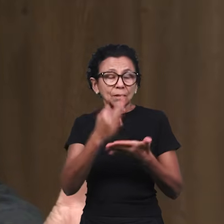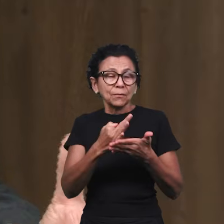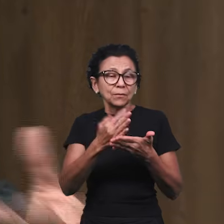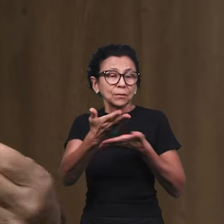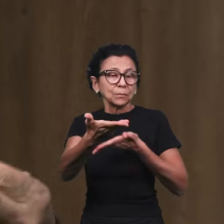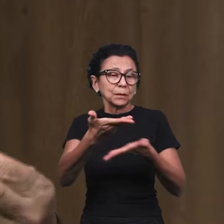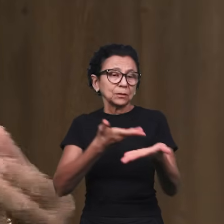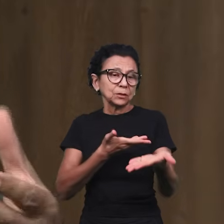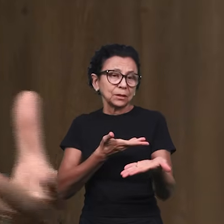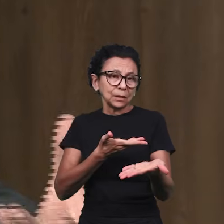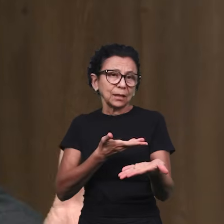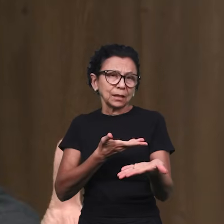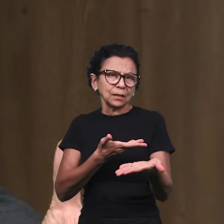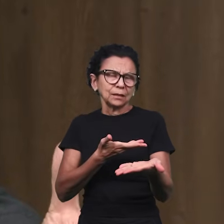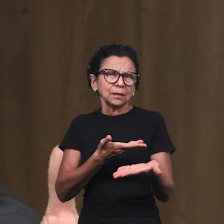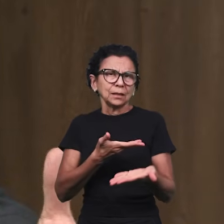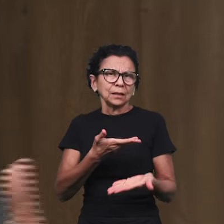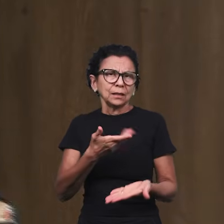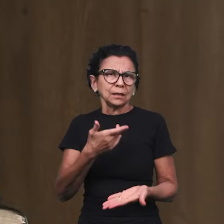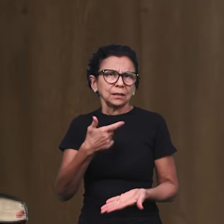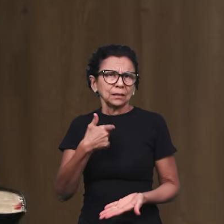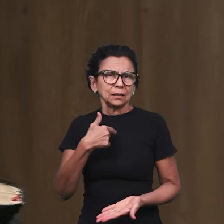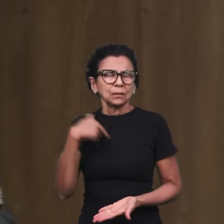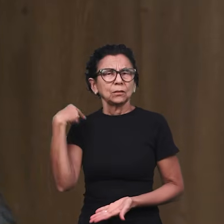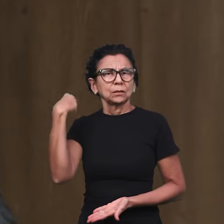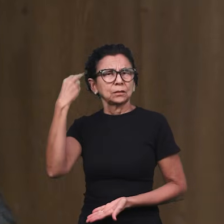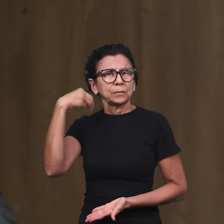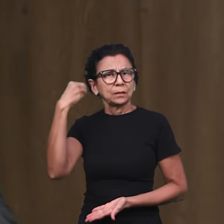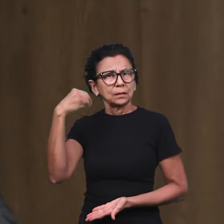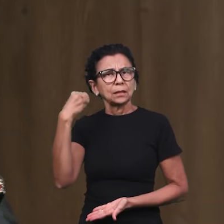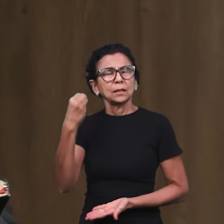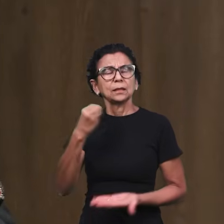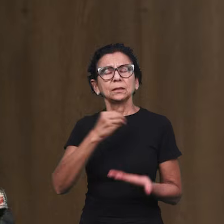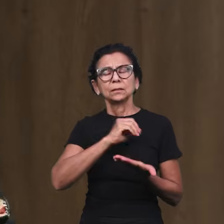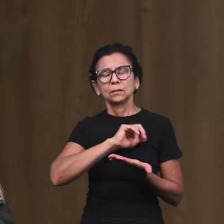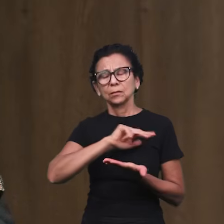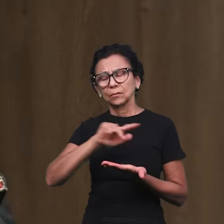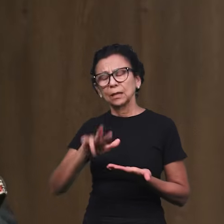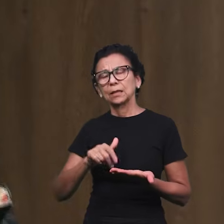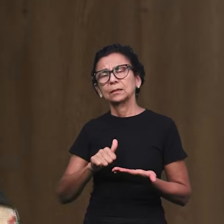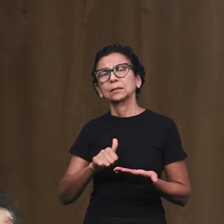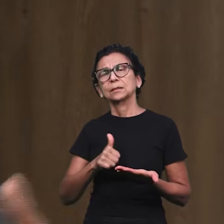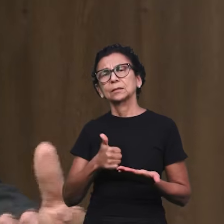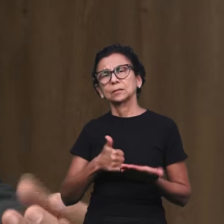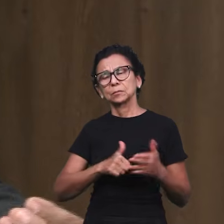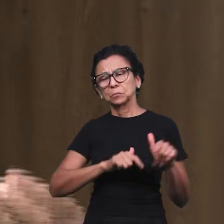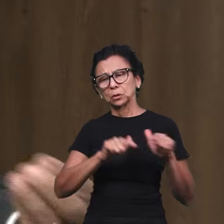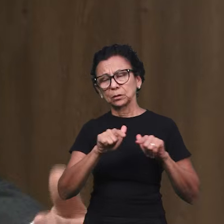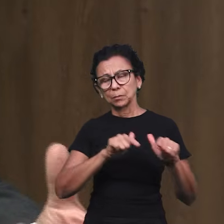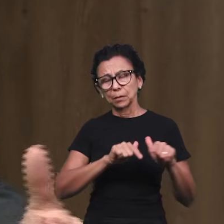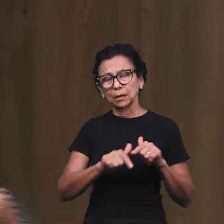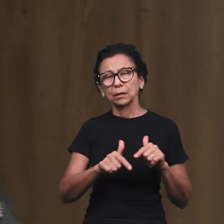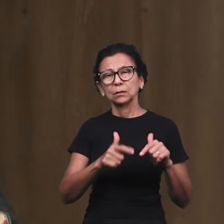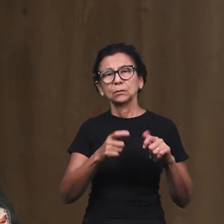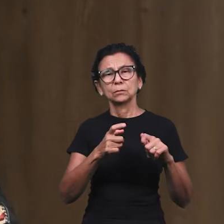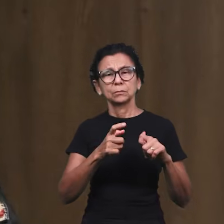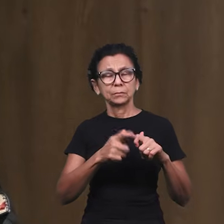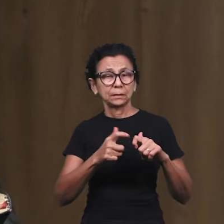Eu já tive várias experiências na minha atividade profissional em